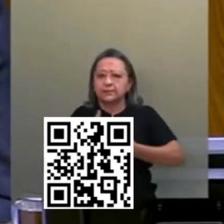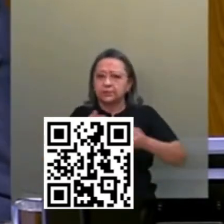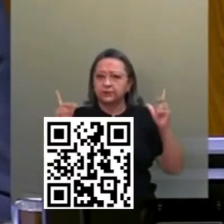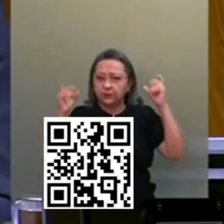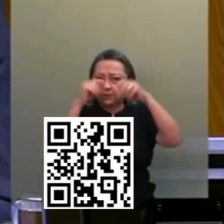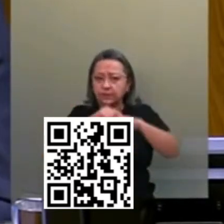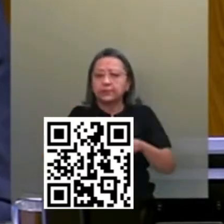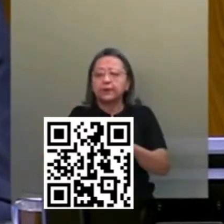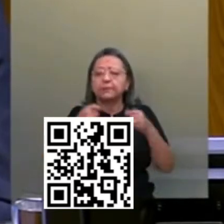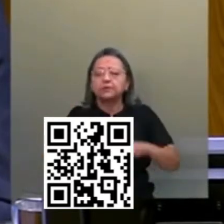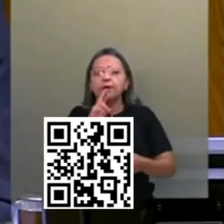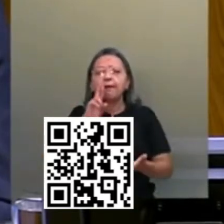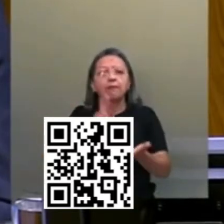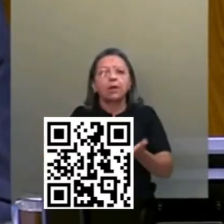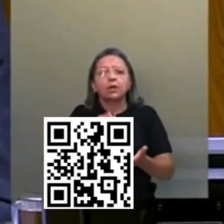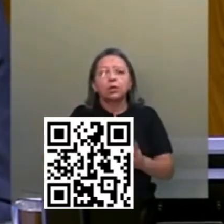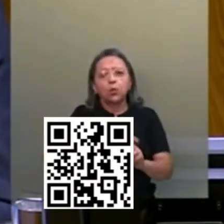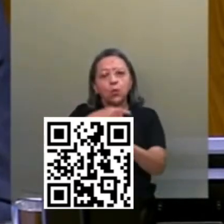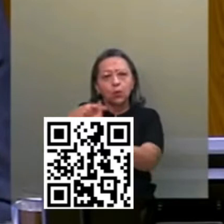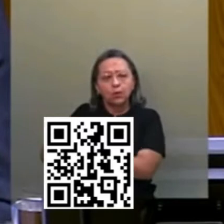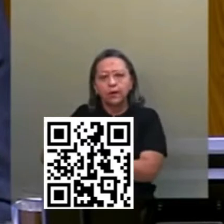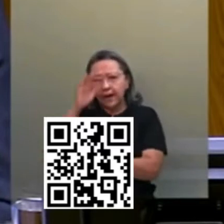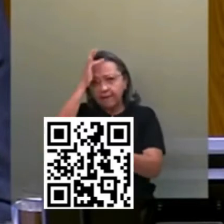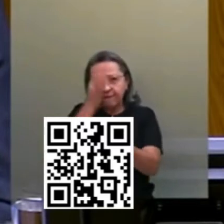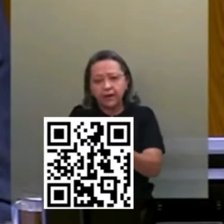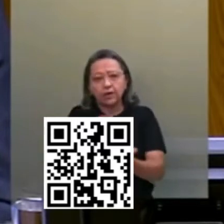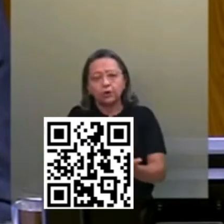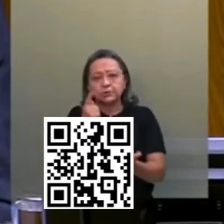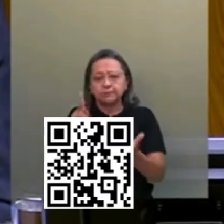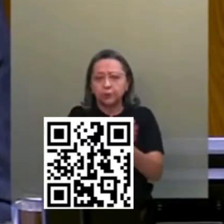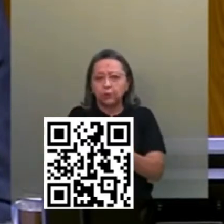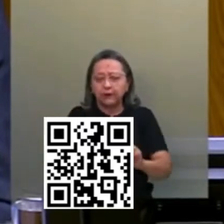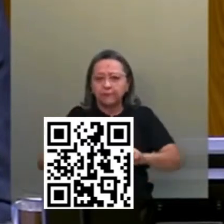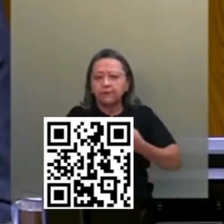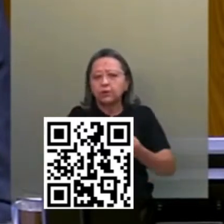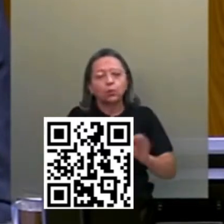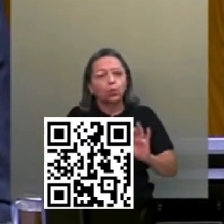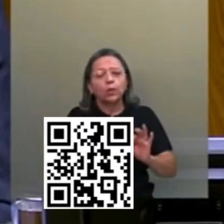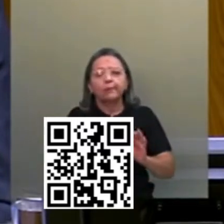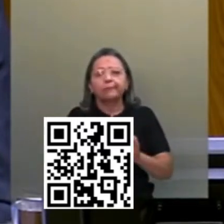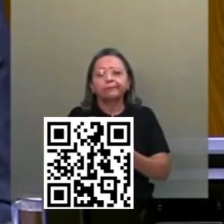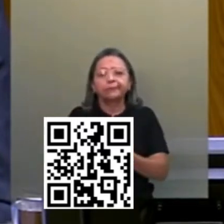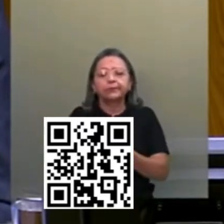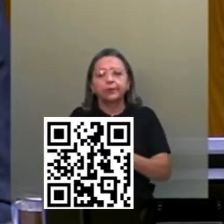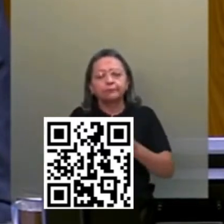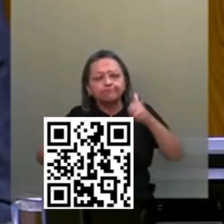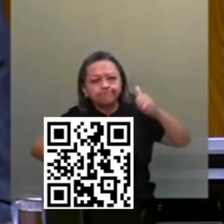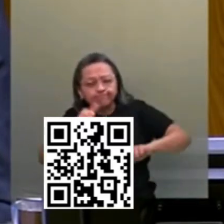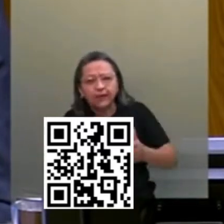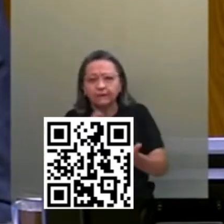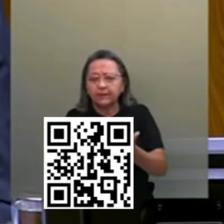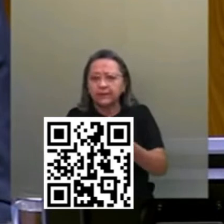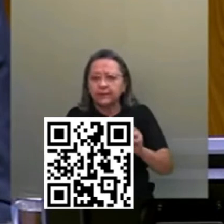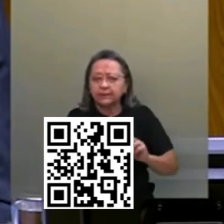É preciso reconhecer que o otimismo e a fé em nossa própria força não nos dispensa de aferir a verdadeira dimensão